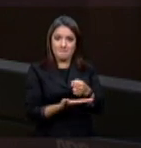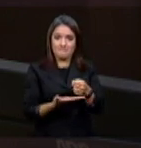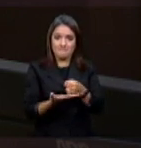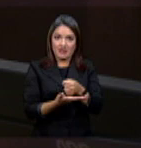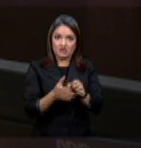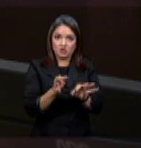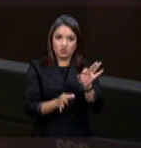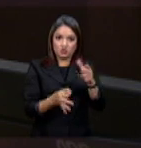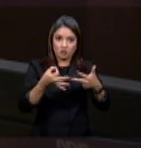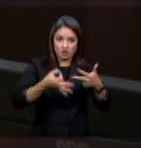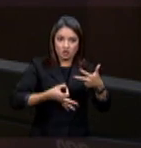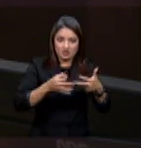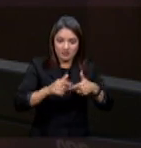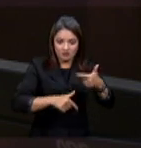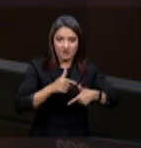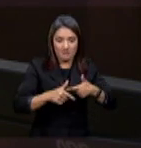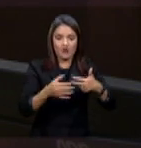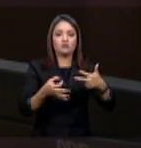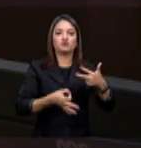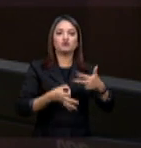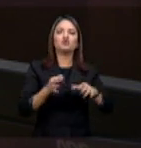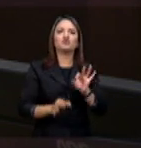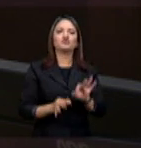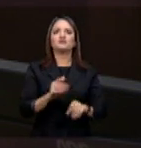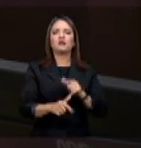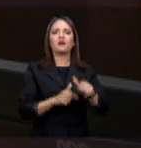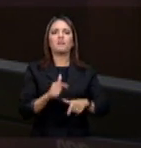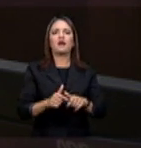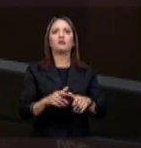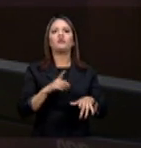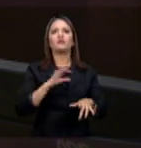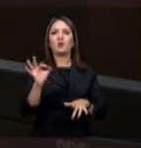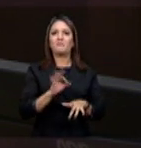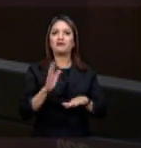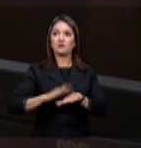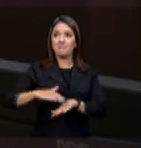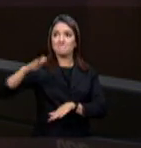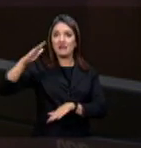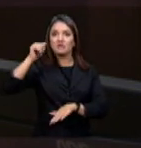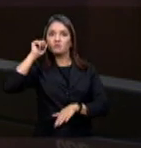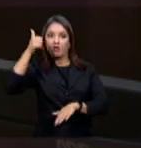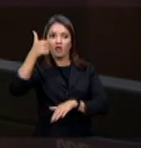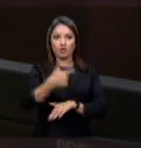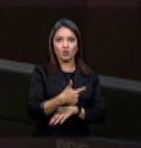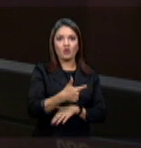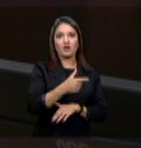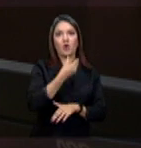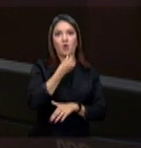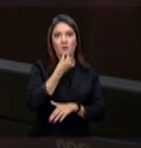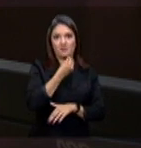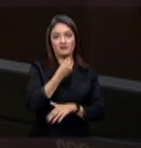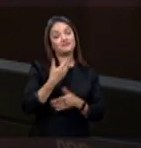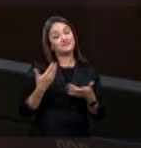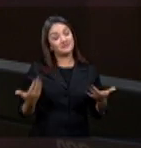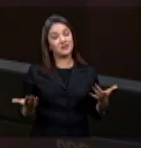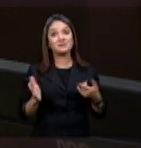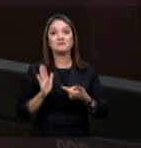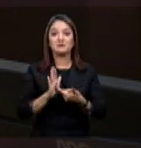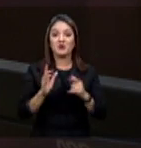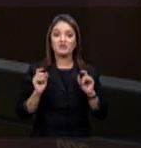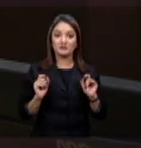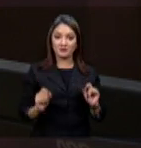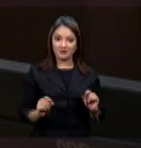do Poder Judiciário trabalhista nós temos um percentual maior de mulheres do que de homens então isso indica que